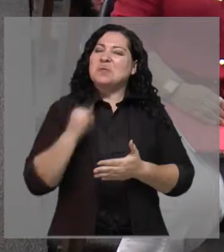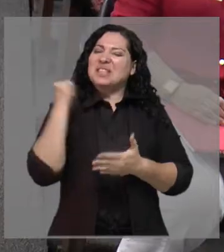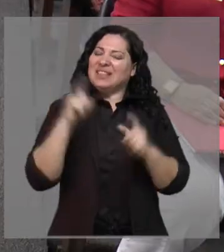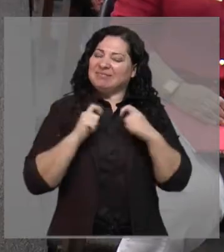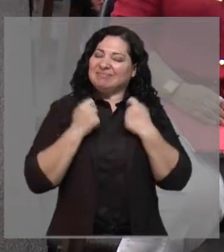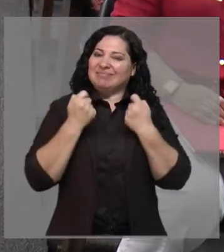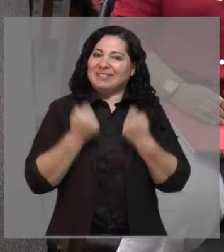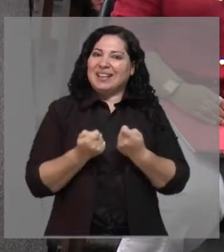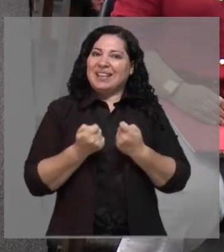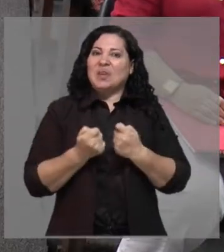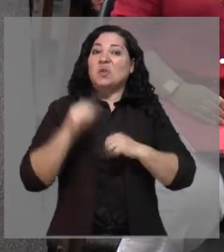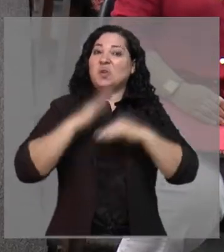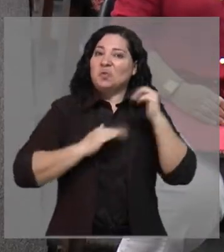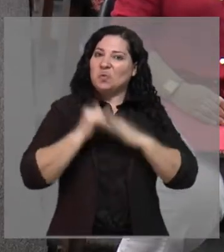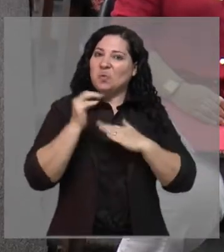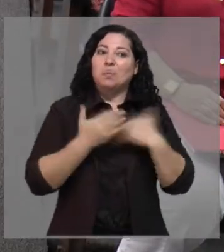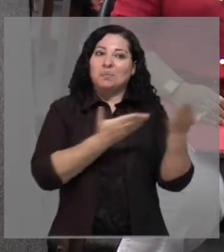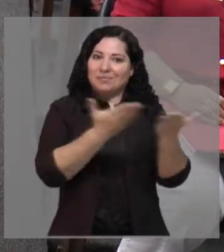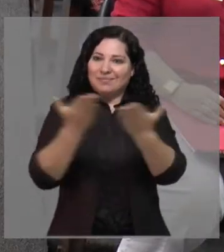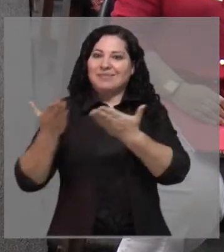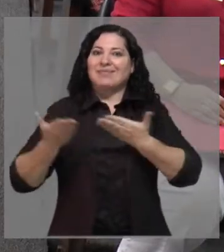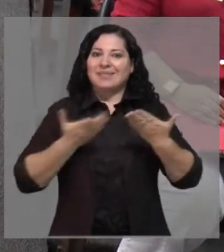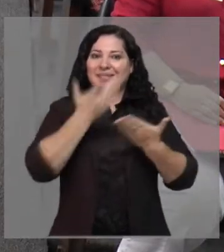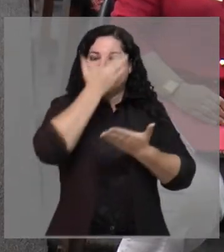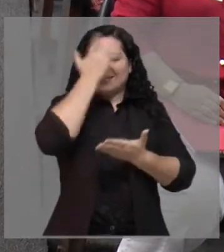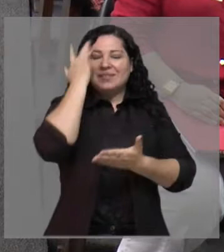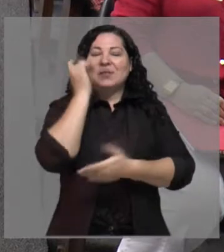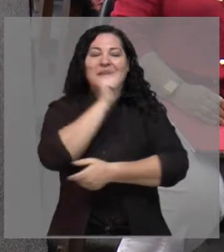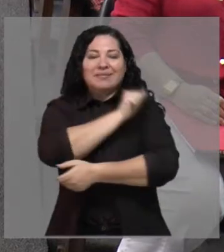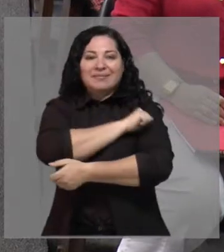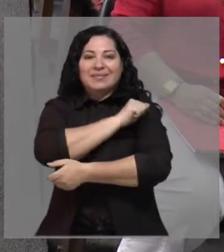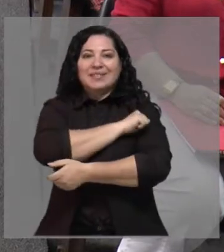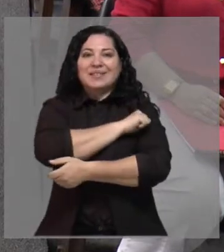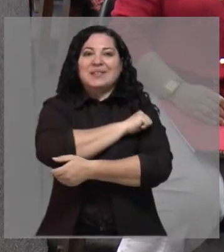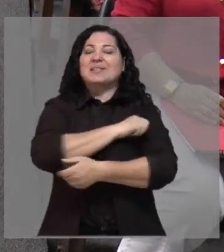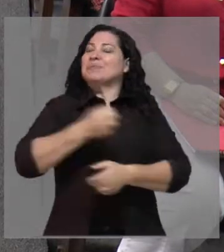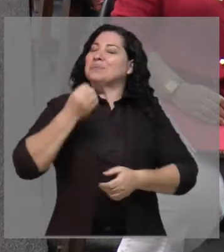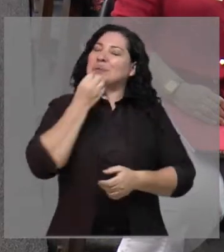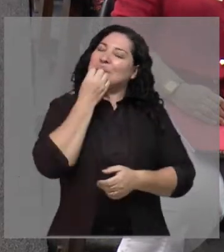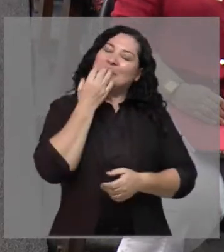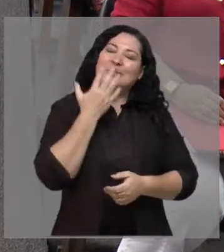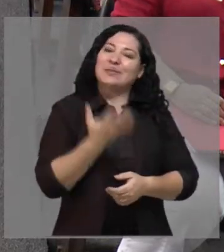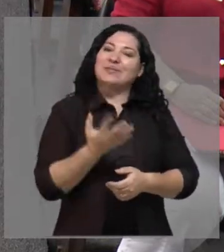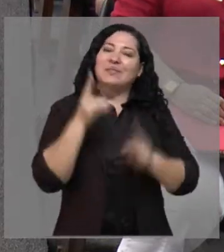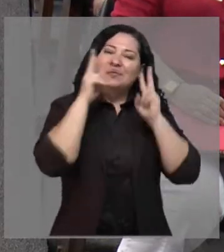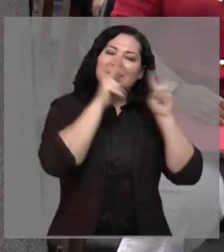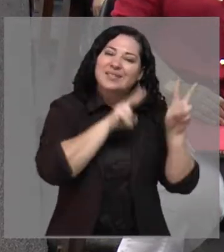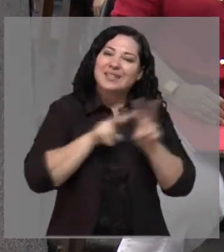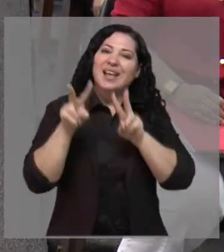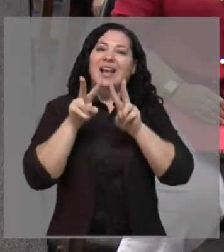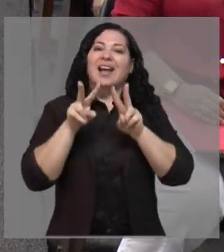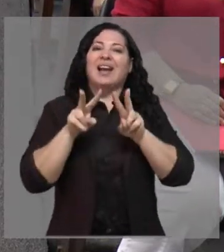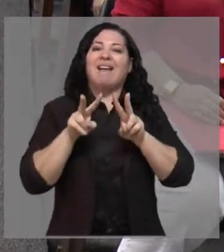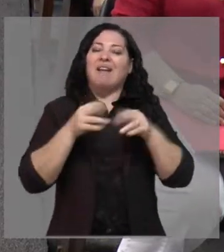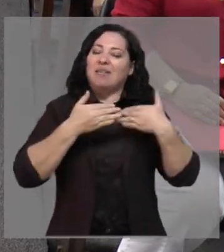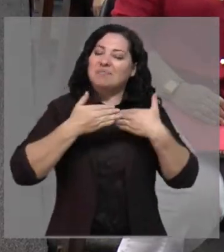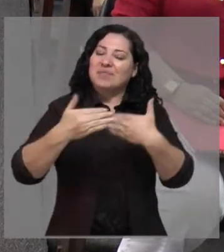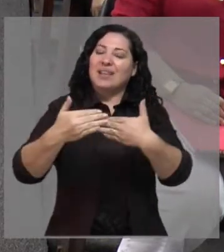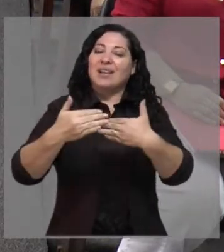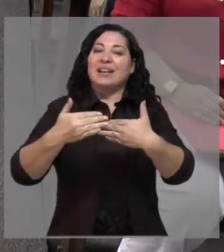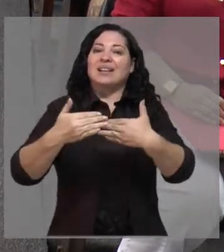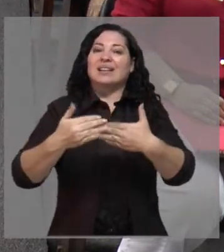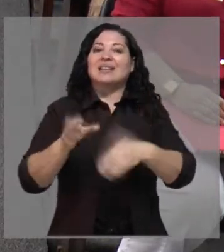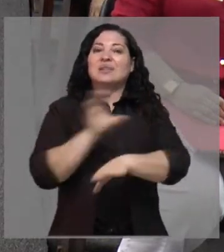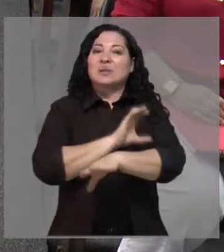capacitação desses alunos. E será muito gratificante estar acompanhando este curso. É